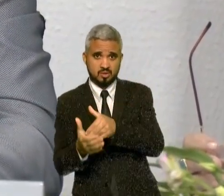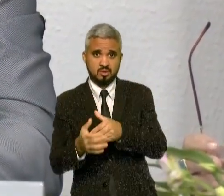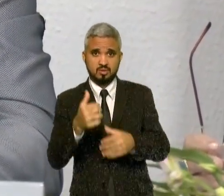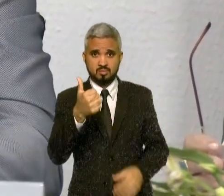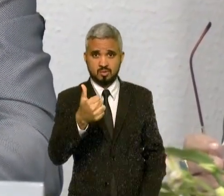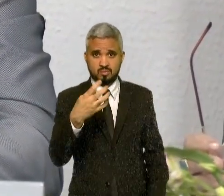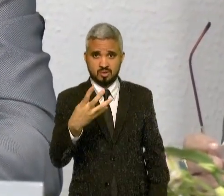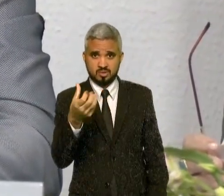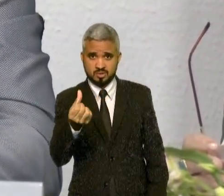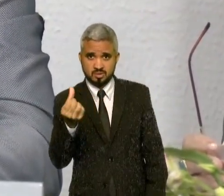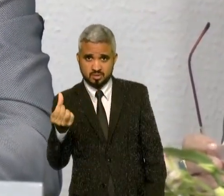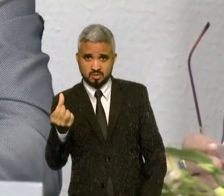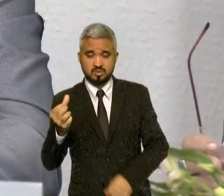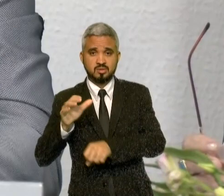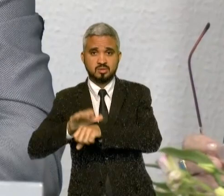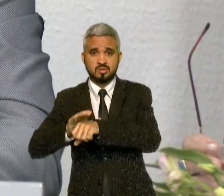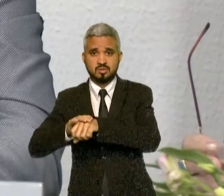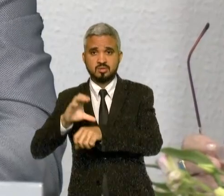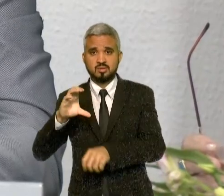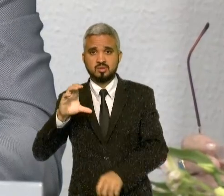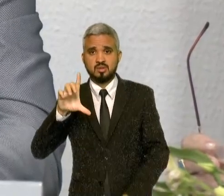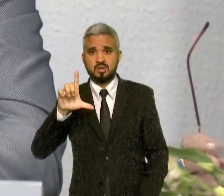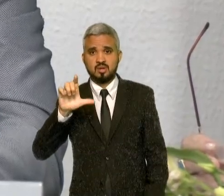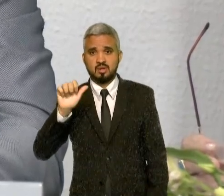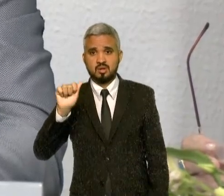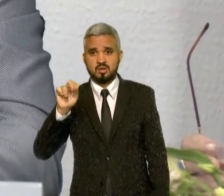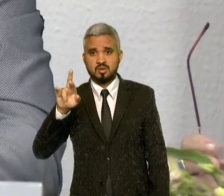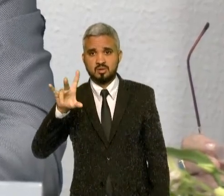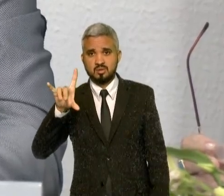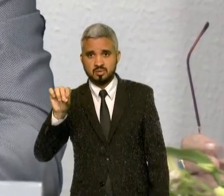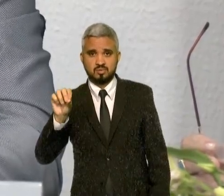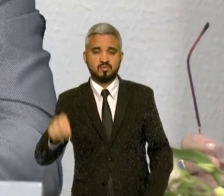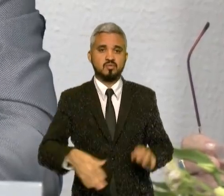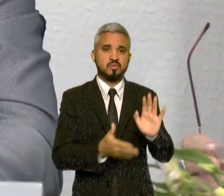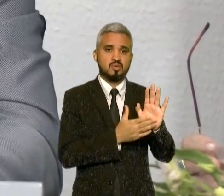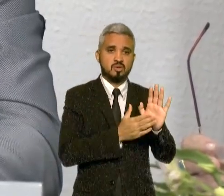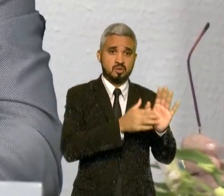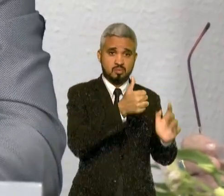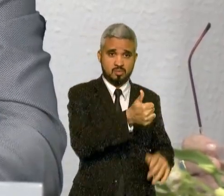a 1466, deste ano, de autoria do deputado Cláudio Cunha. Indicação de número